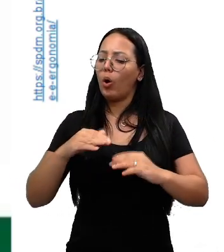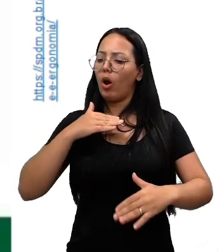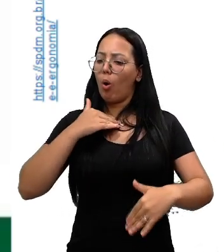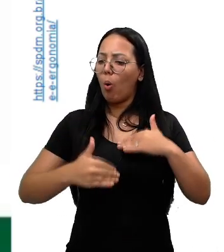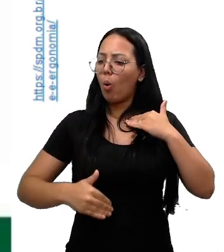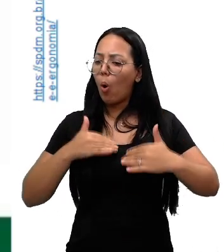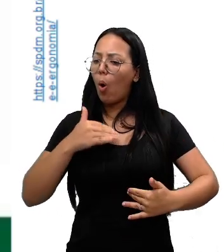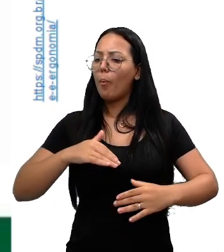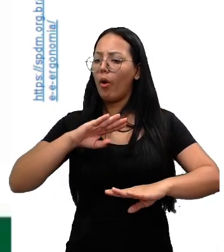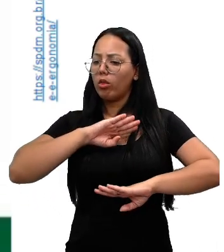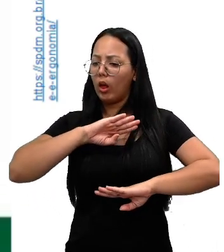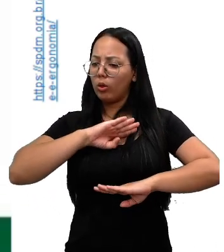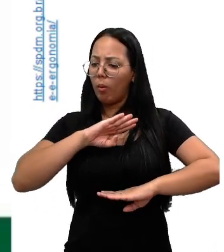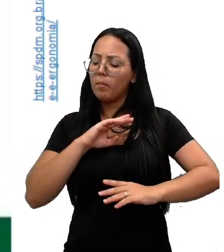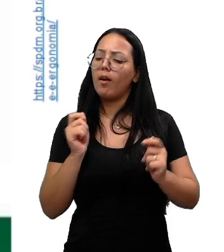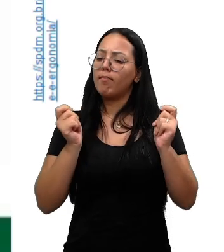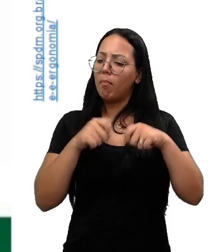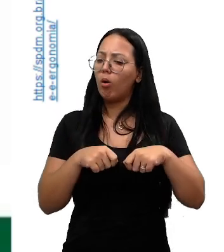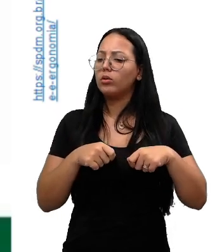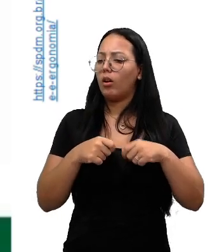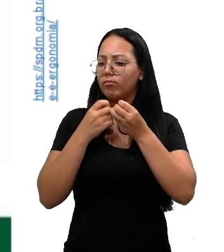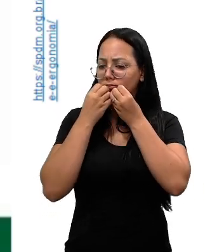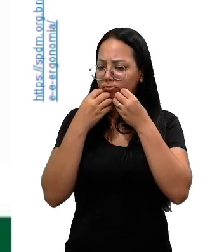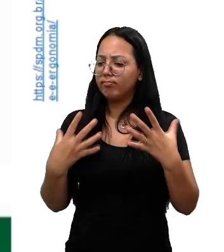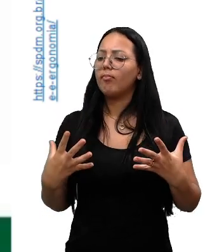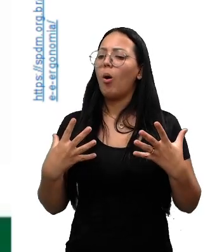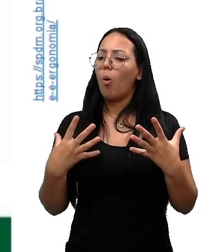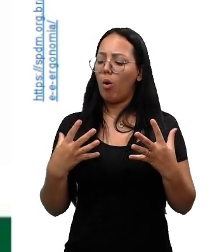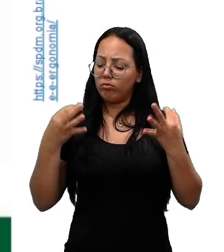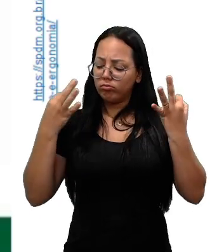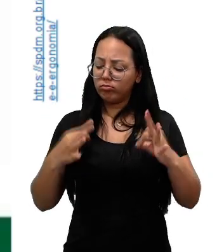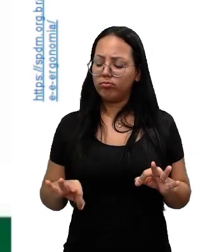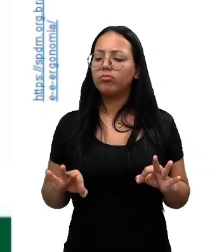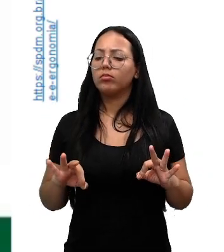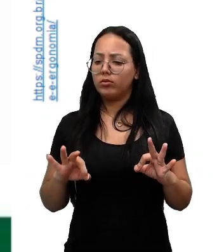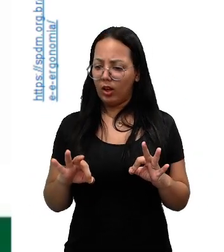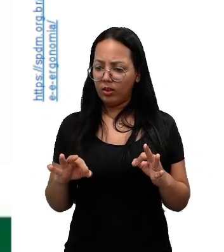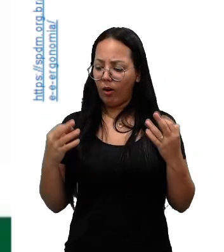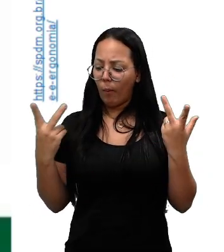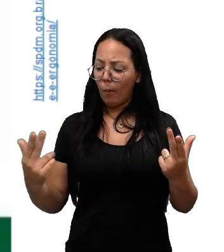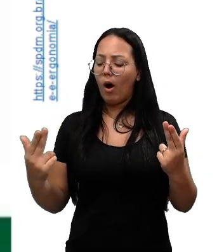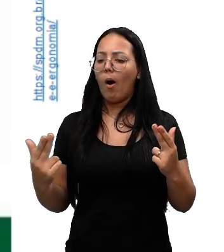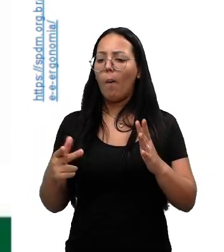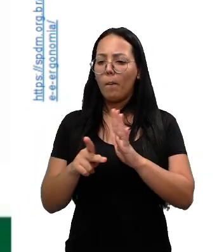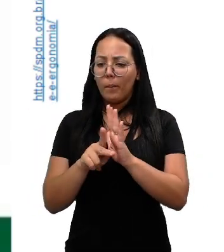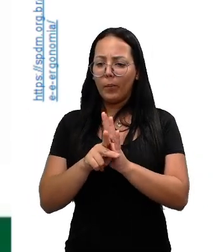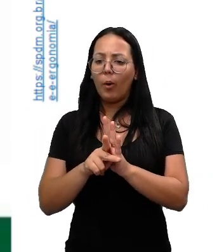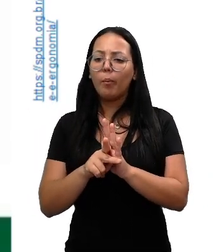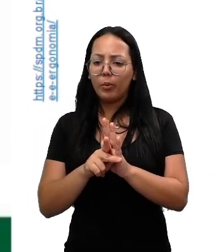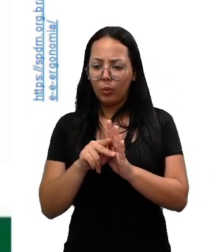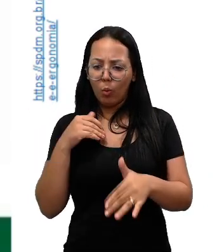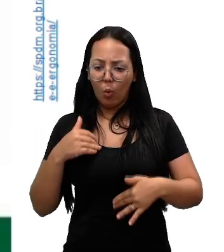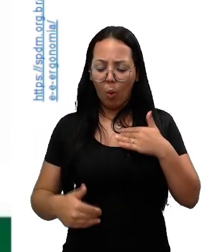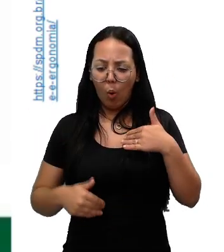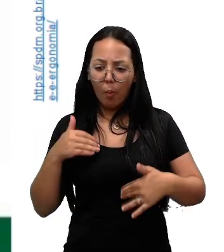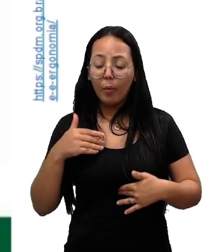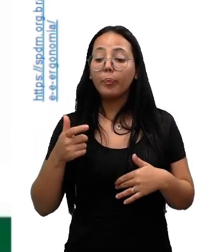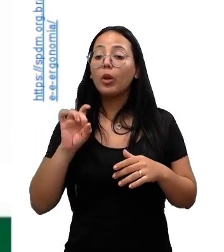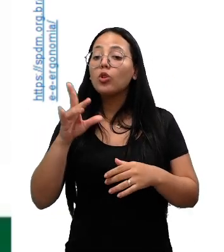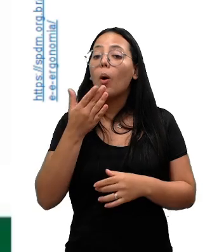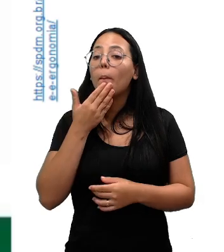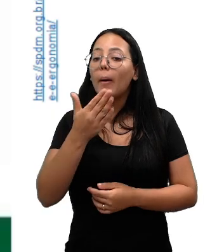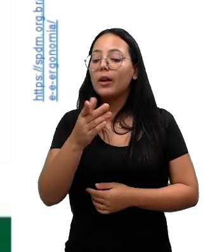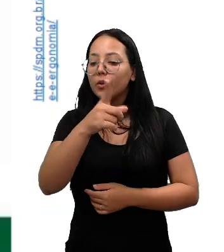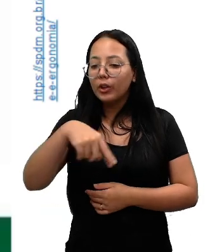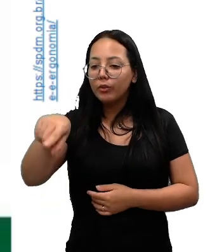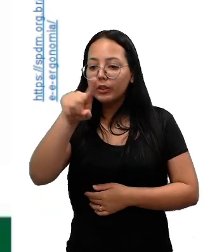nosso corpo ela esteja em conformidade com a posição neutra, tá? Daí eu só peço que vocês